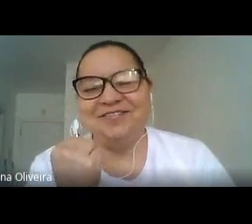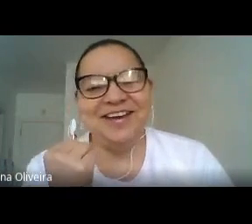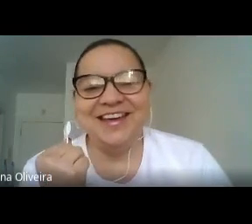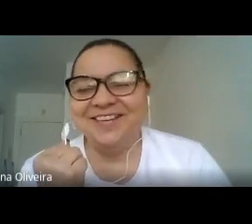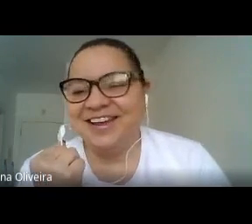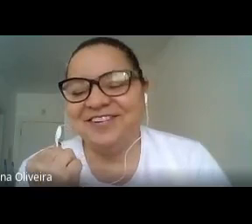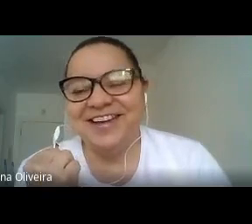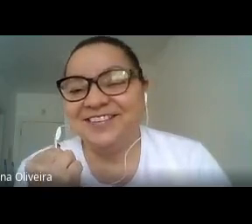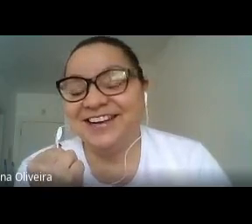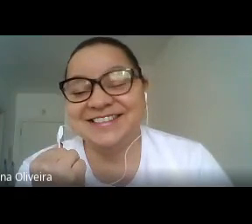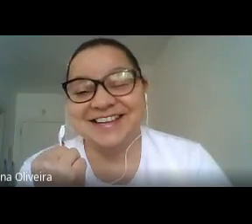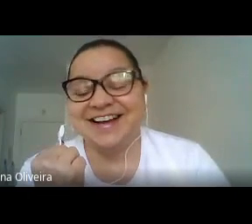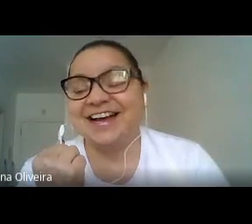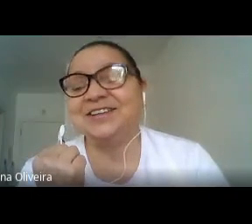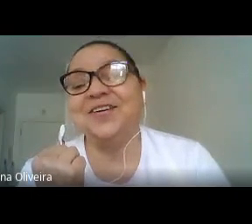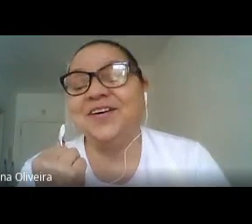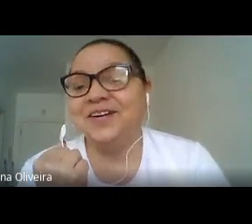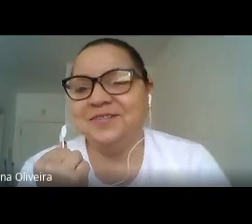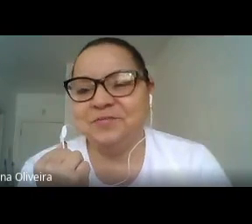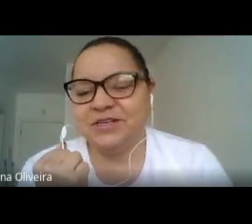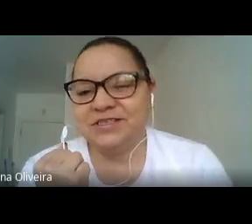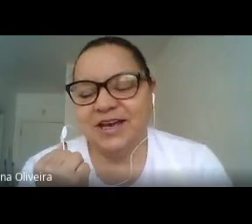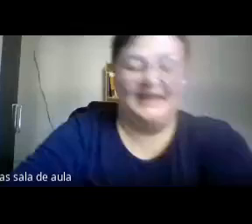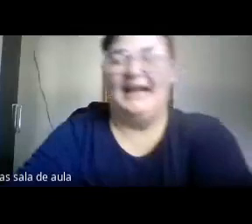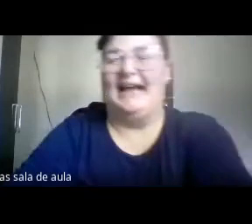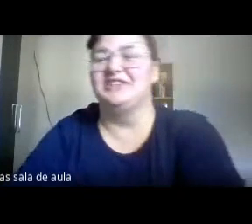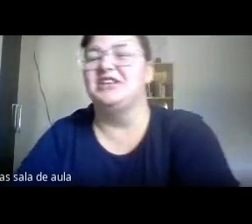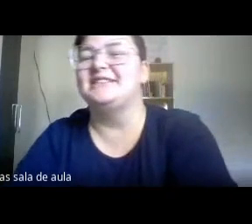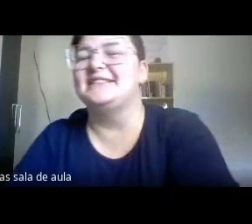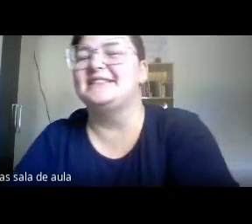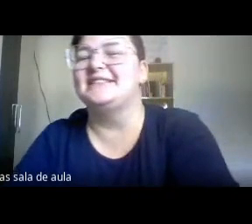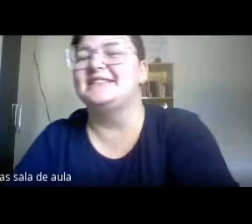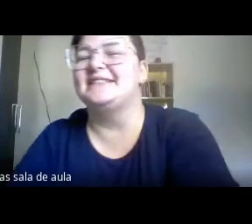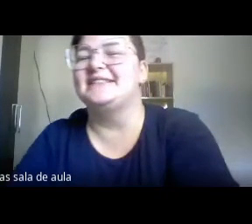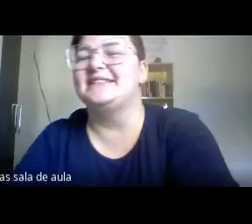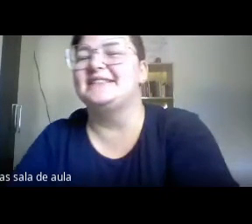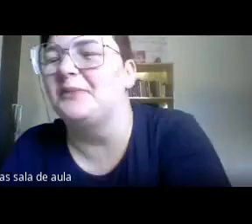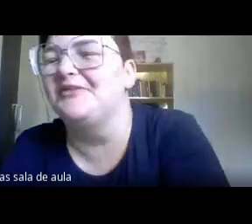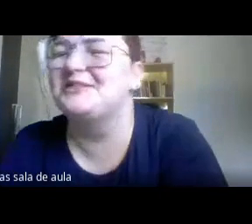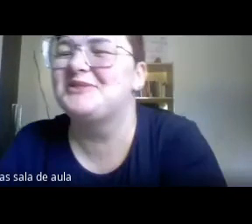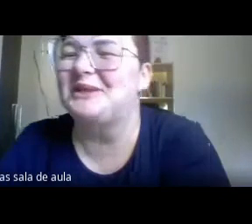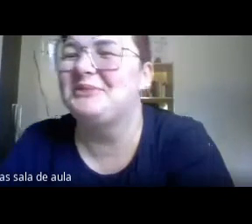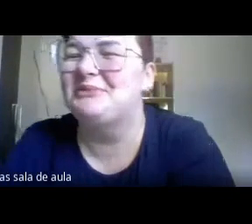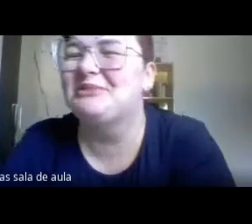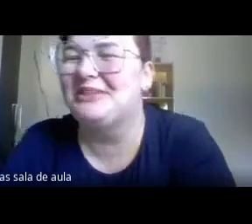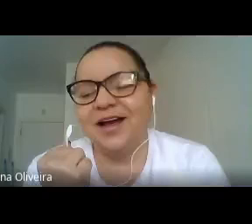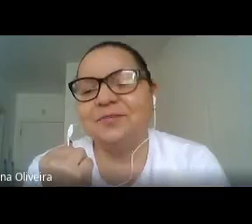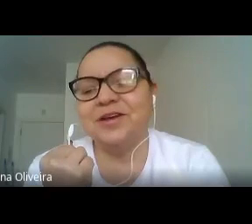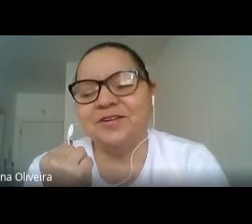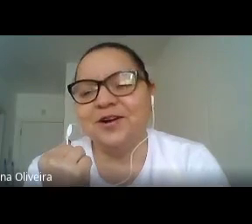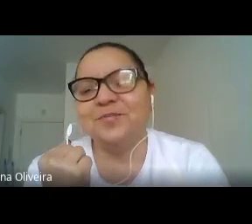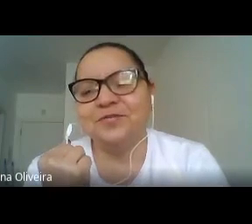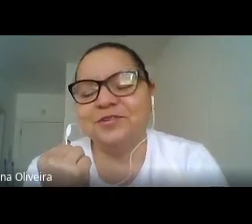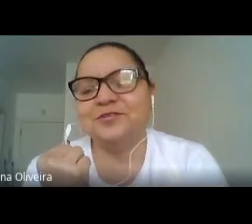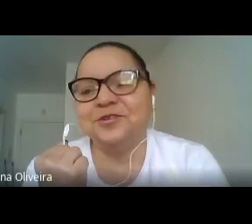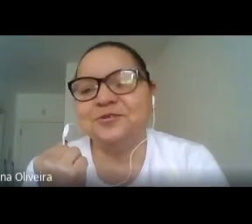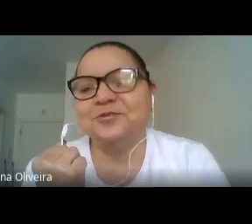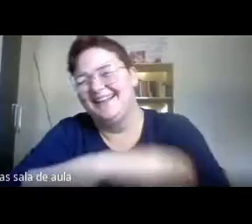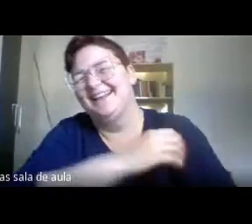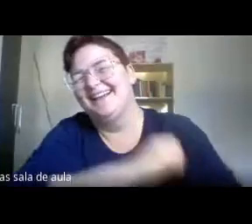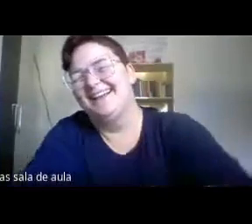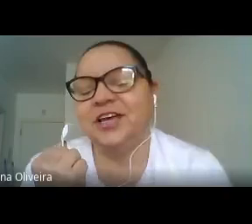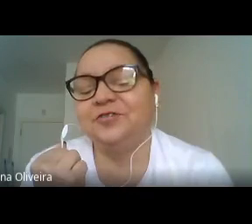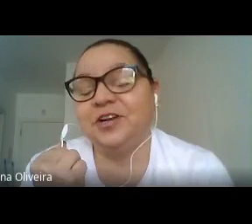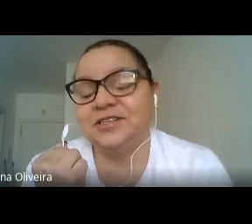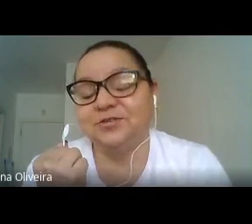alegria. Leva eu. Eles adoram ir para a sala. Aí a gente se sente a melhor professora do mundo, né? A melhor professora